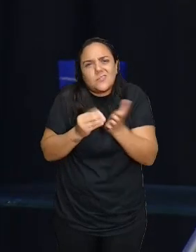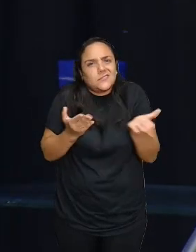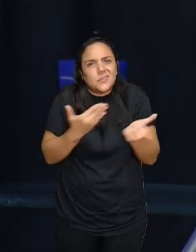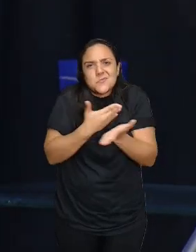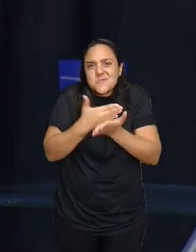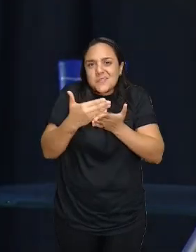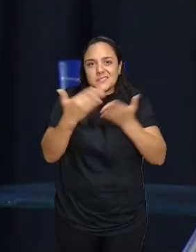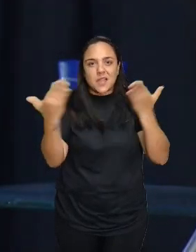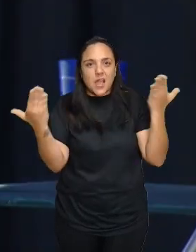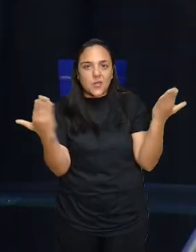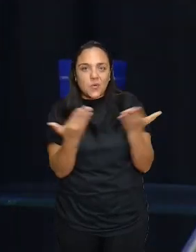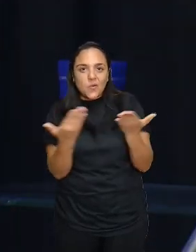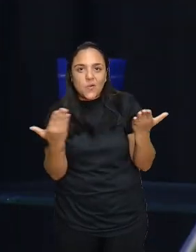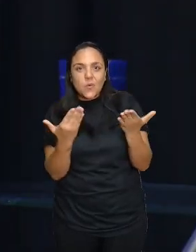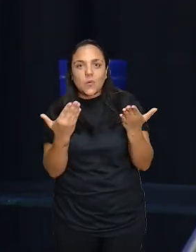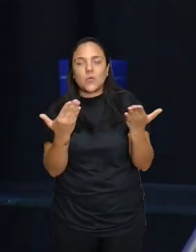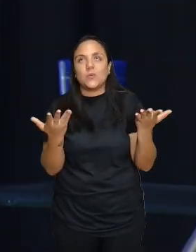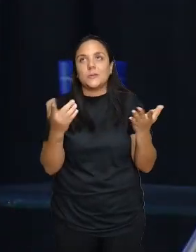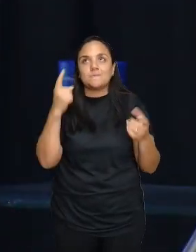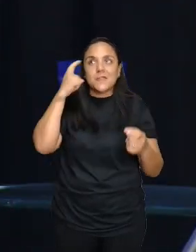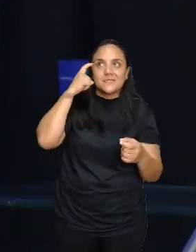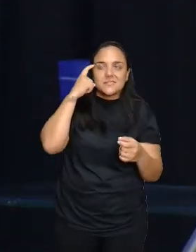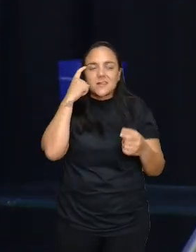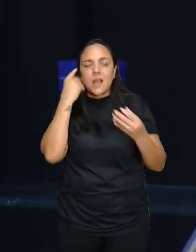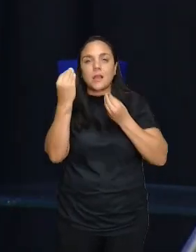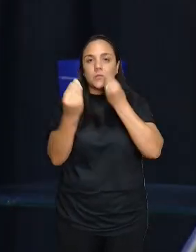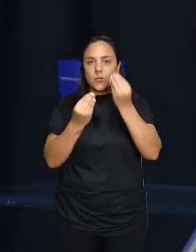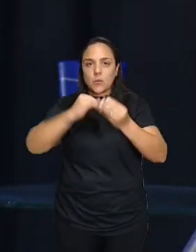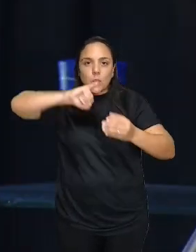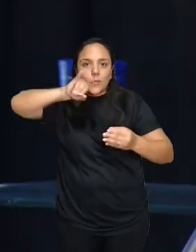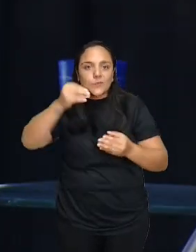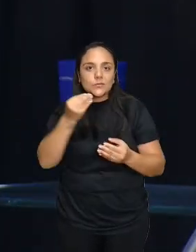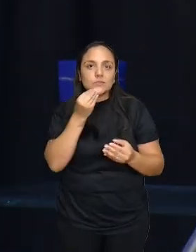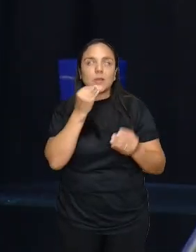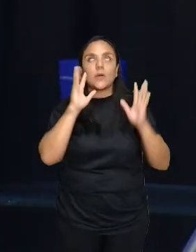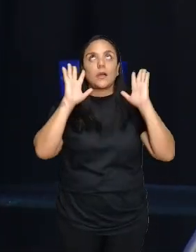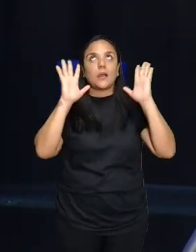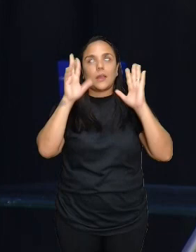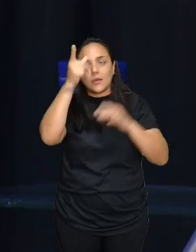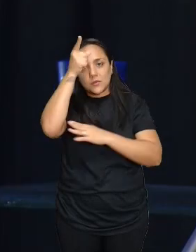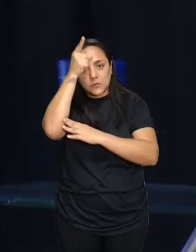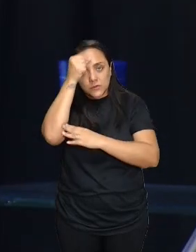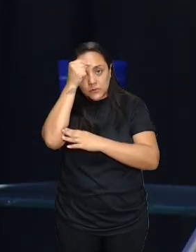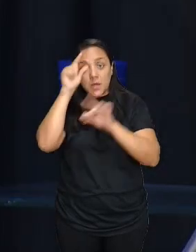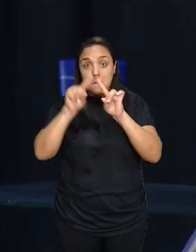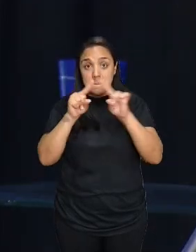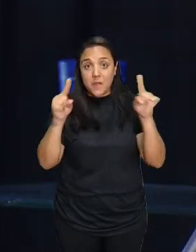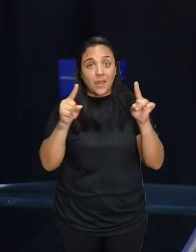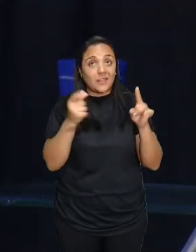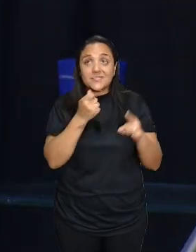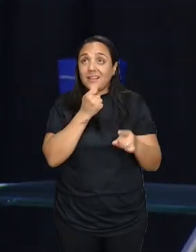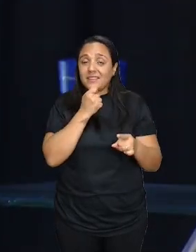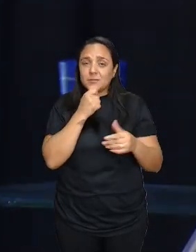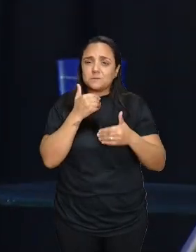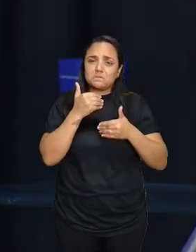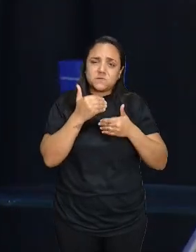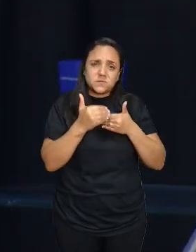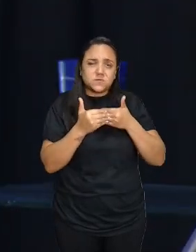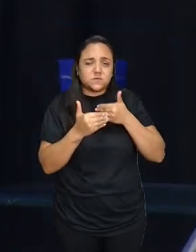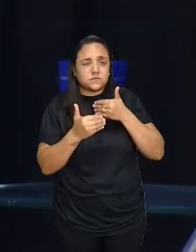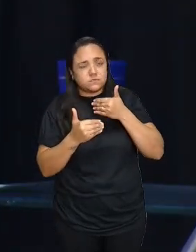movimento das empresas olharem para isso, finalmente, mas ainda é bem incipiente, tímido,